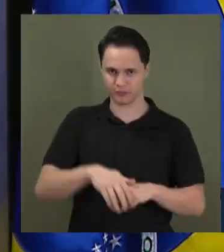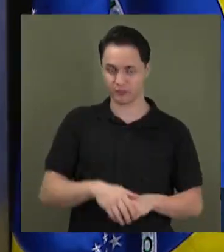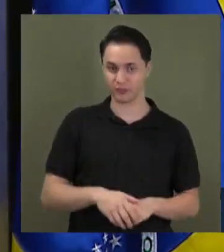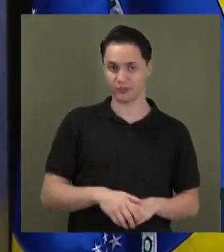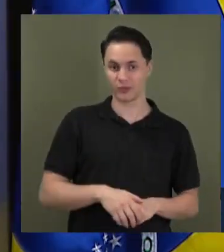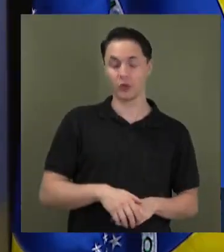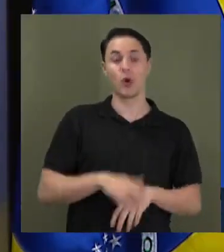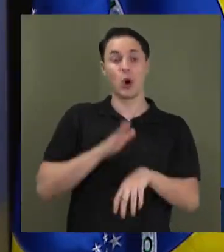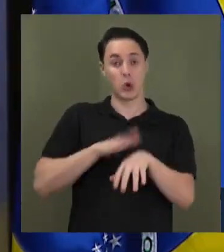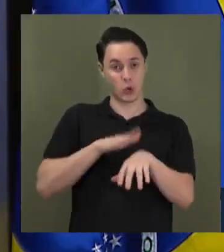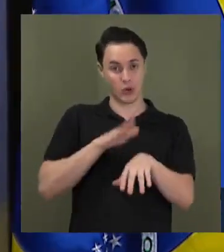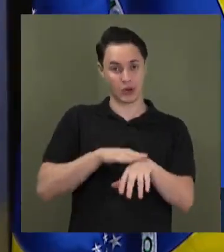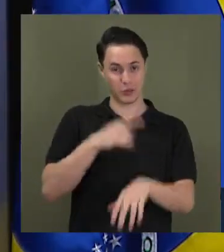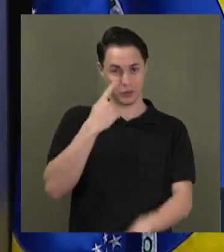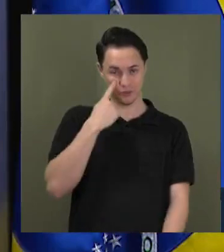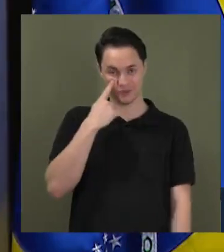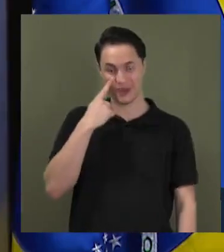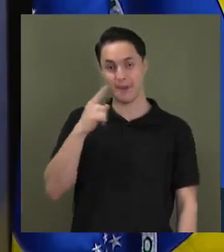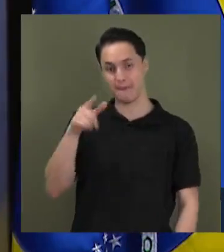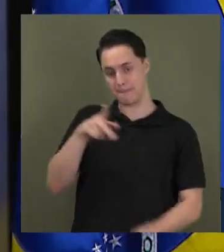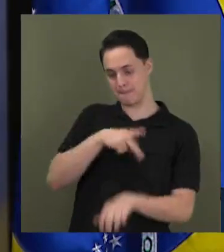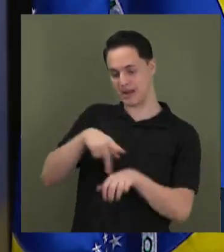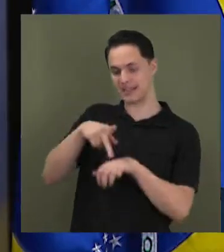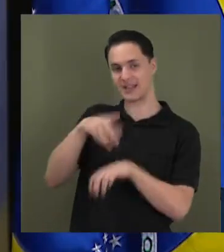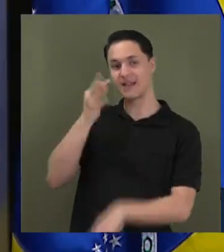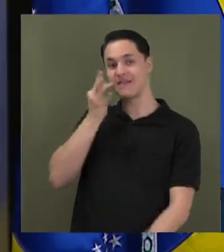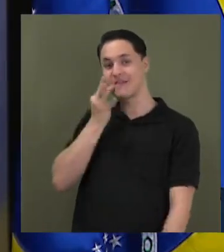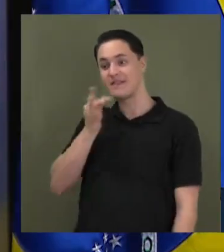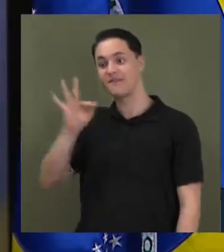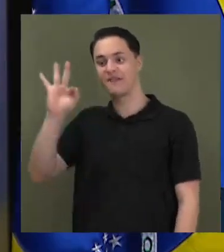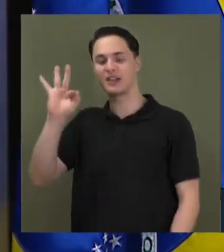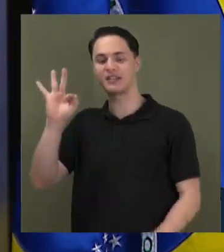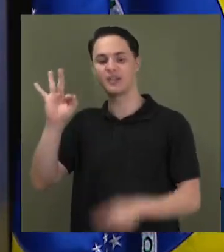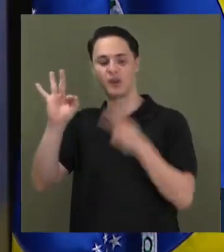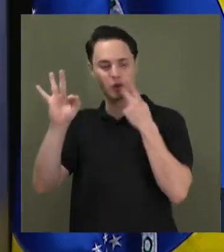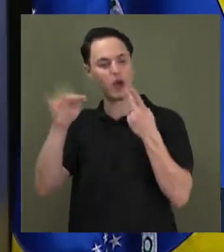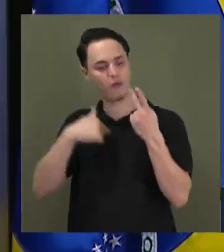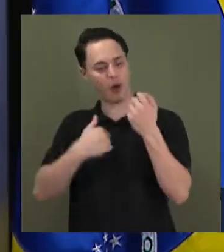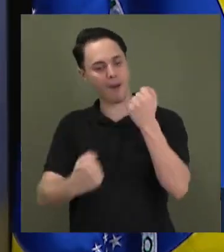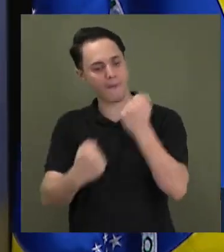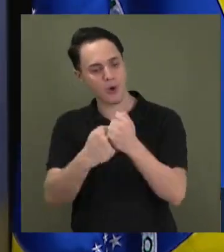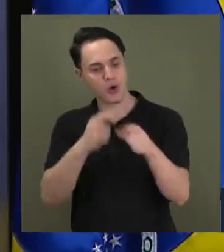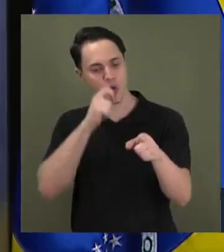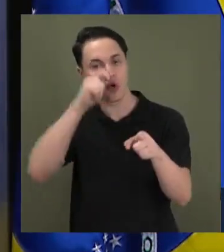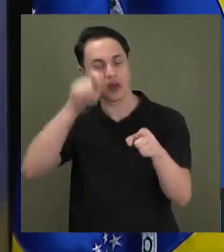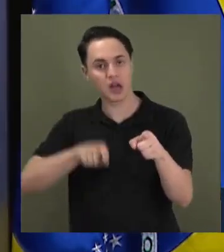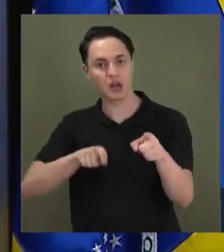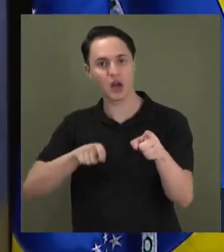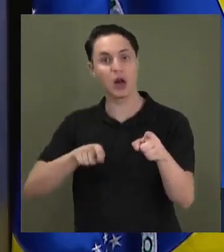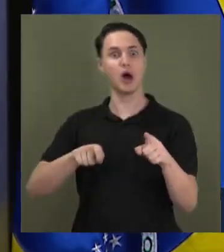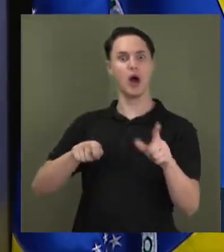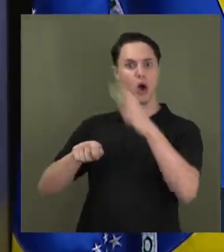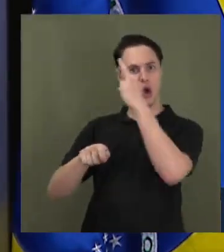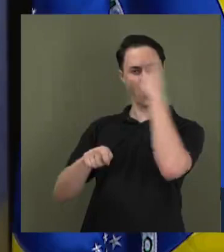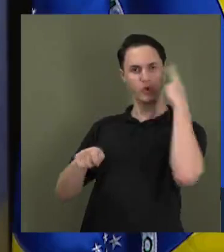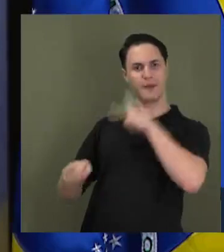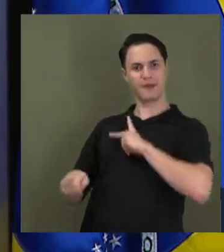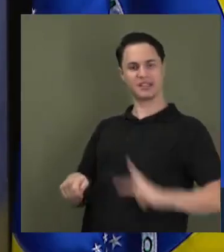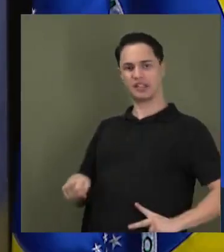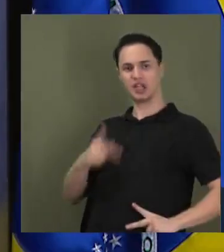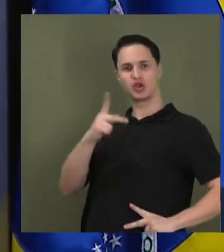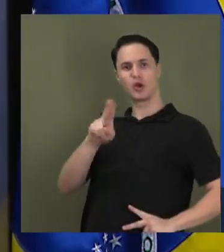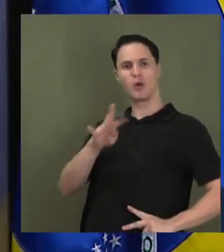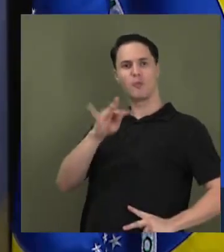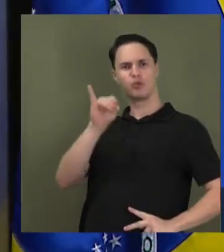ajudar militarmente a Ucrânia, Putin fez uma ameaça mundial, dizendo que se outros países